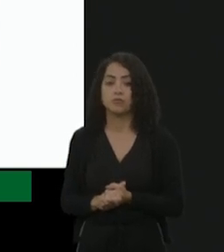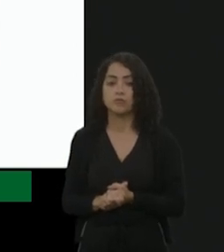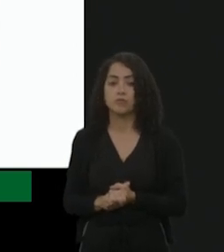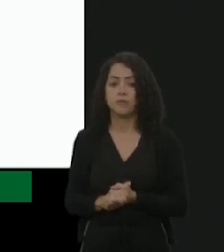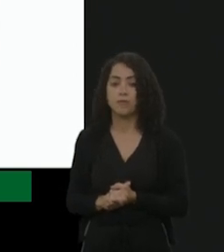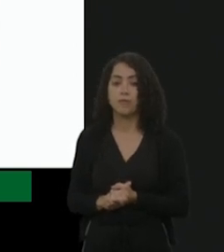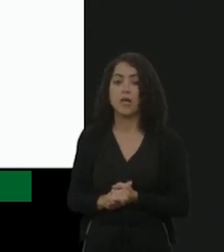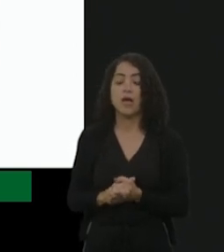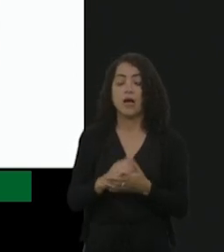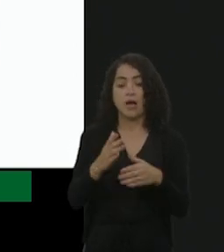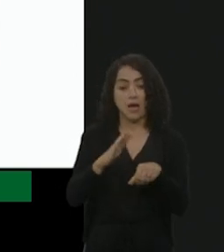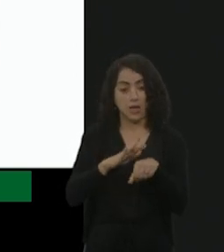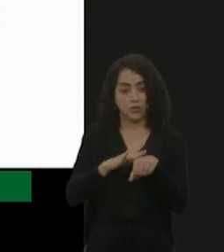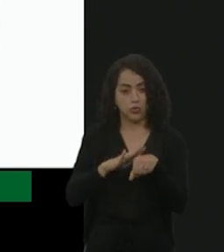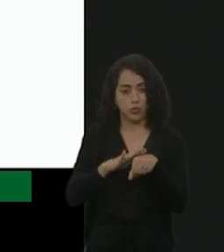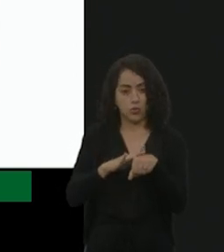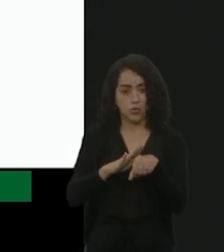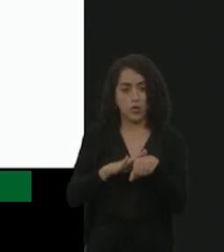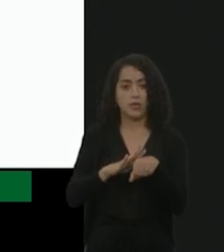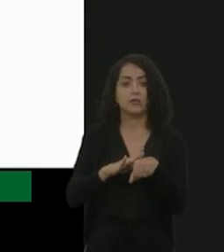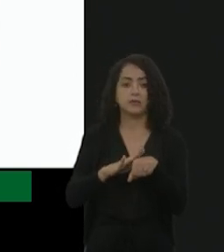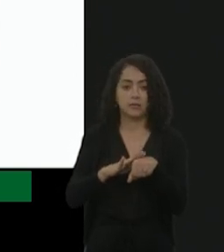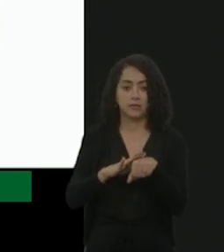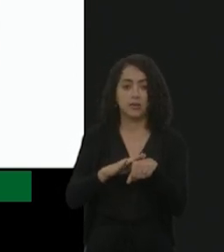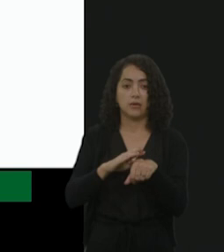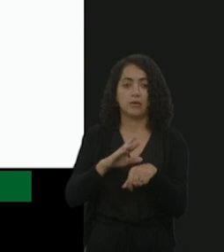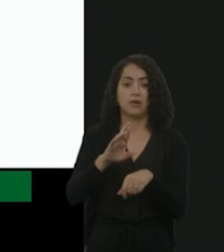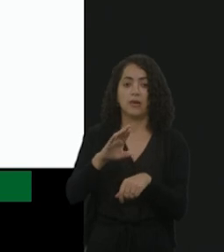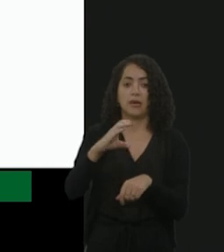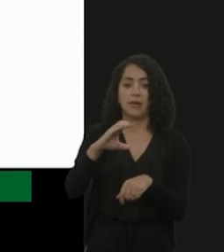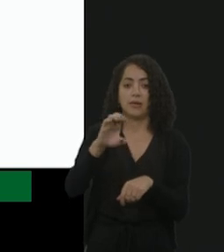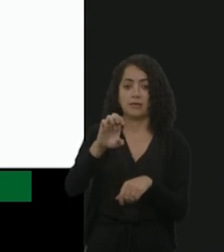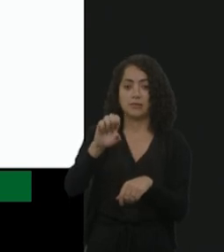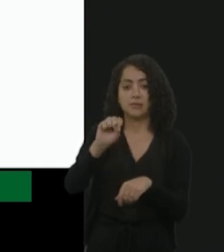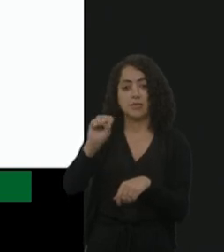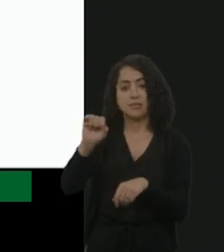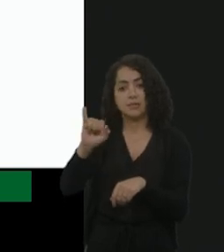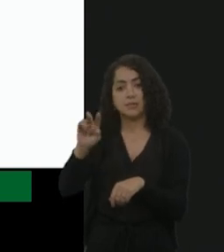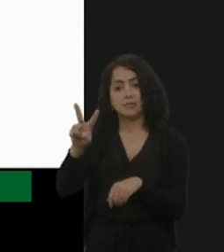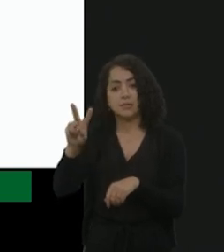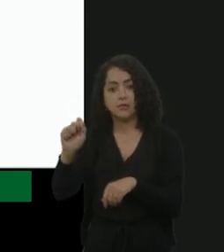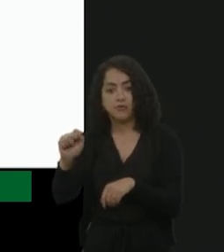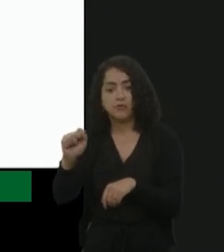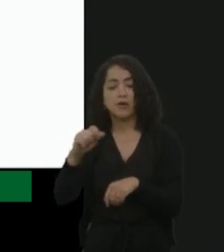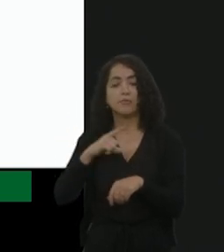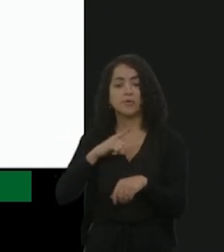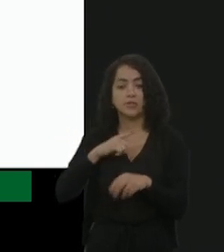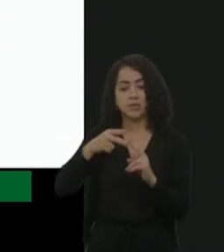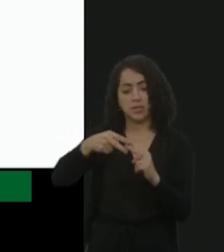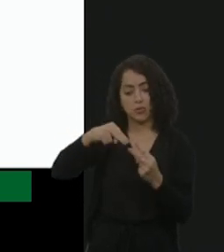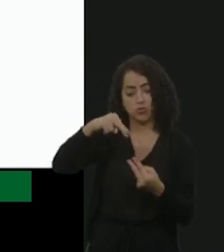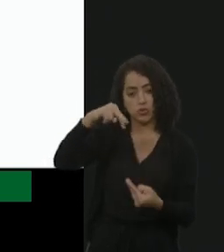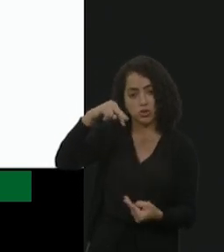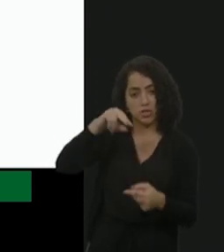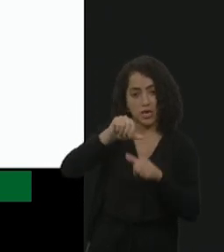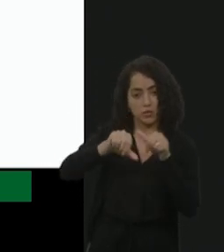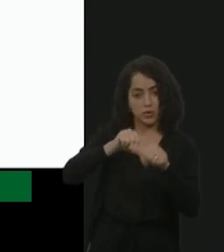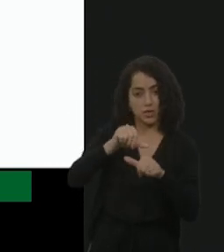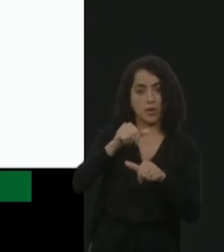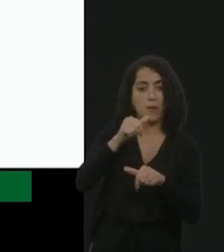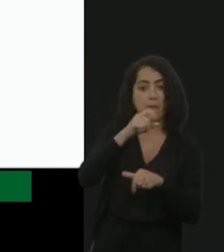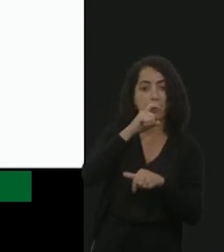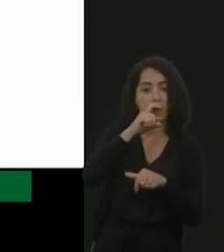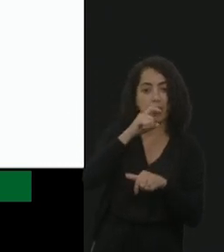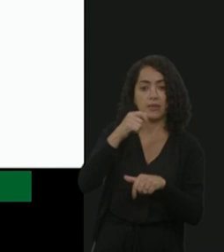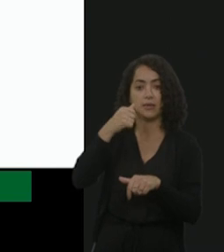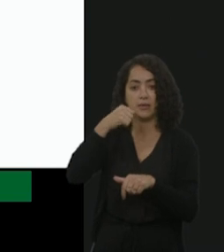A doença, ela é autossômica recessiva, quer dizer o quê? Eu tenho que ter um gene alterado que vem do pai, um gene alterado que vem da